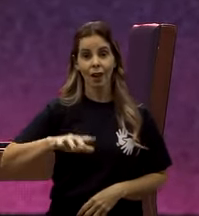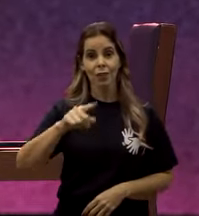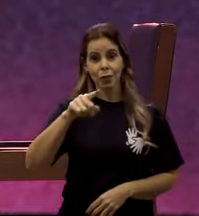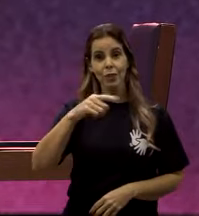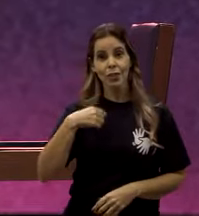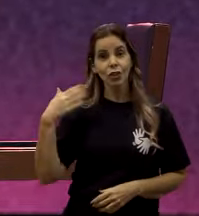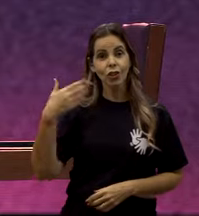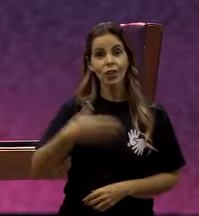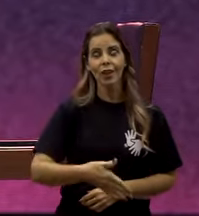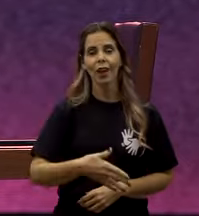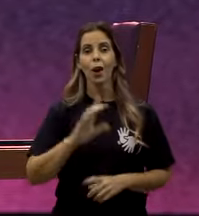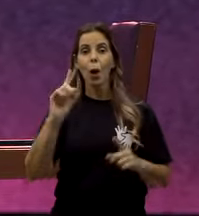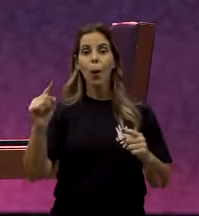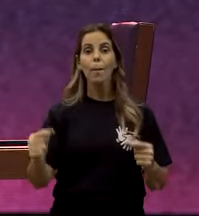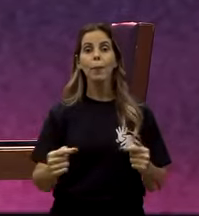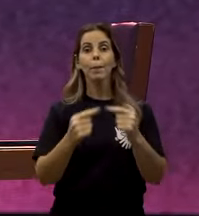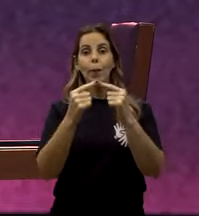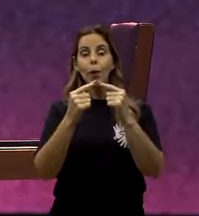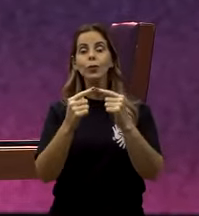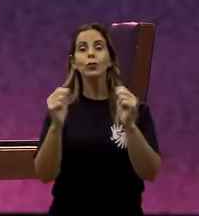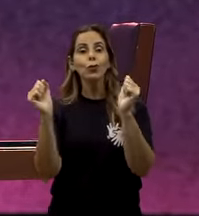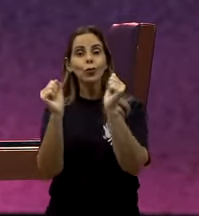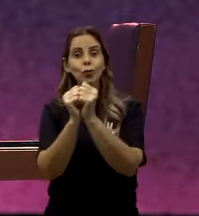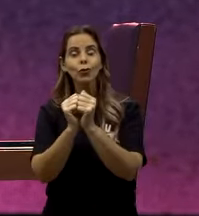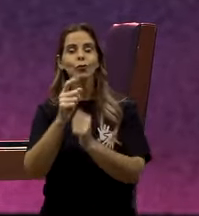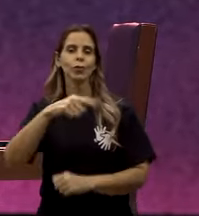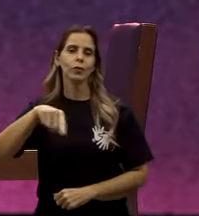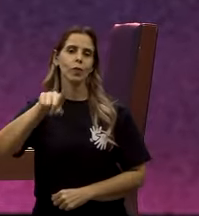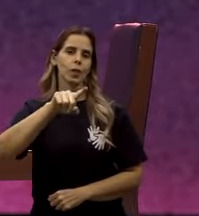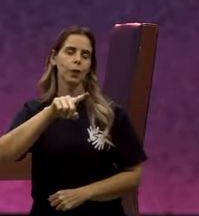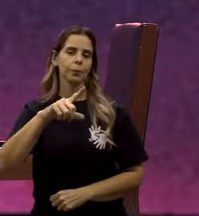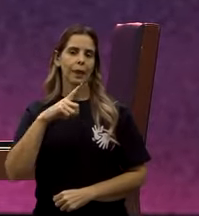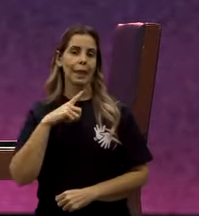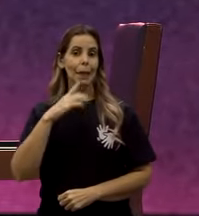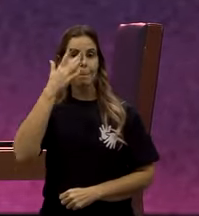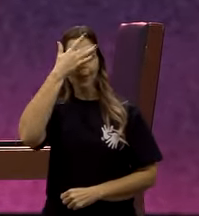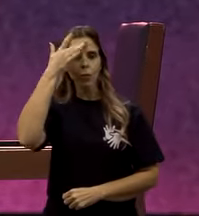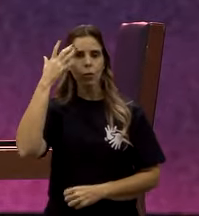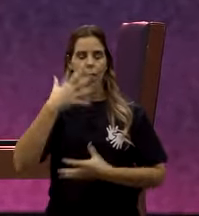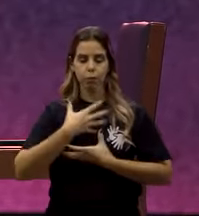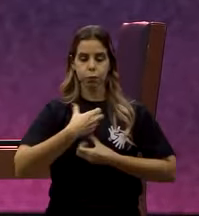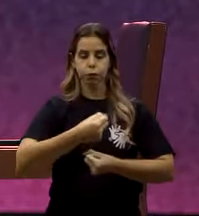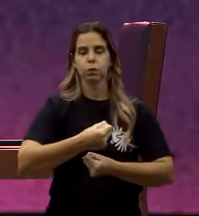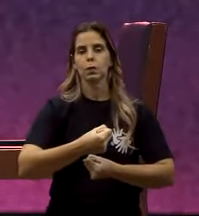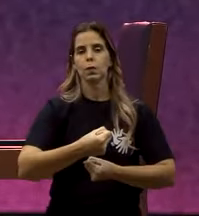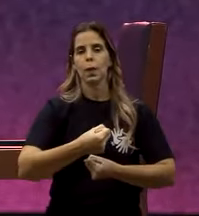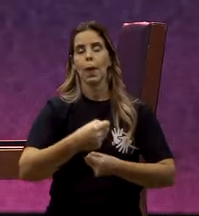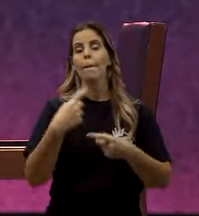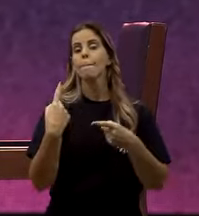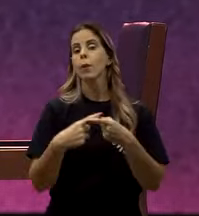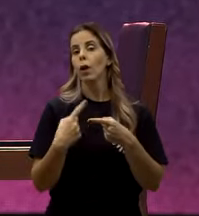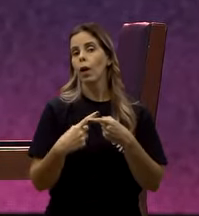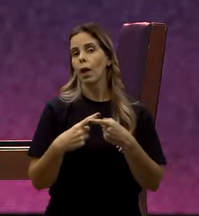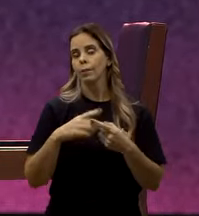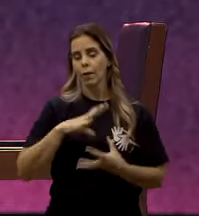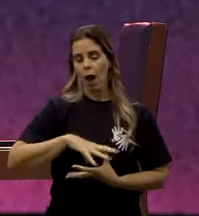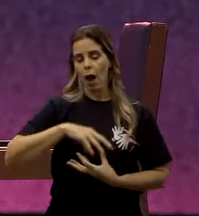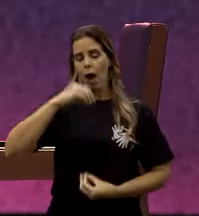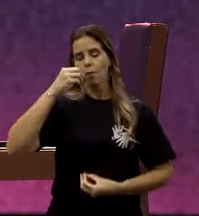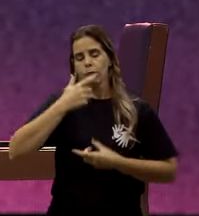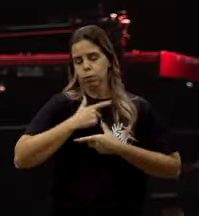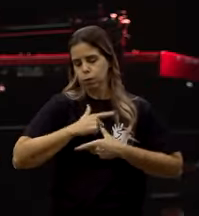você sabia que existe mais gente tirando a própria vida por causa de na alma do que por causa de